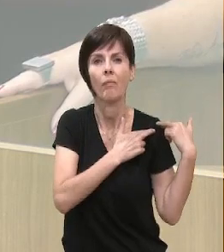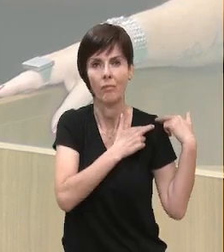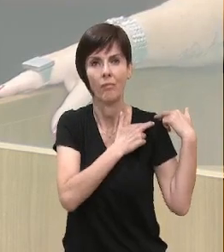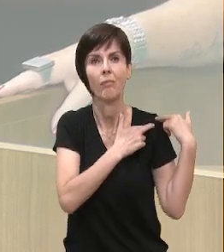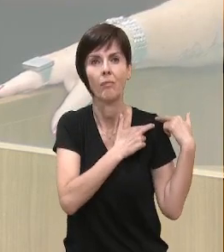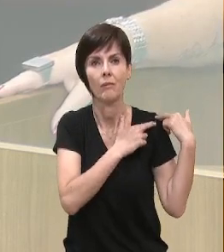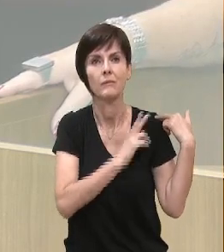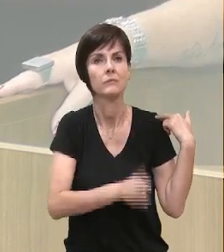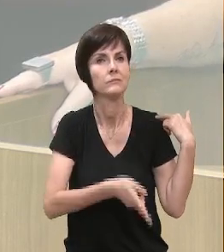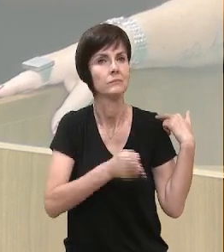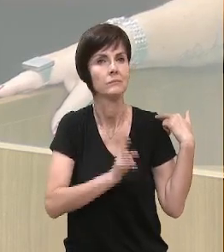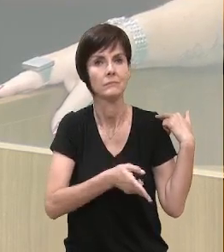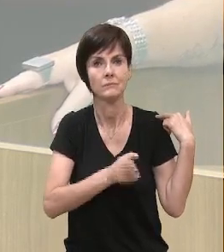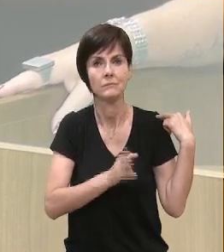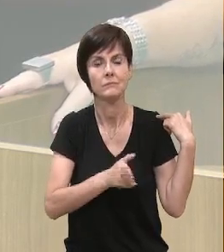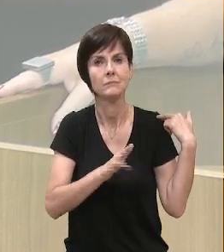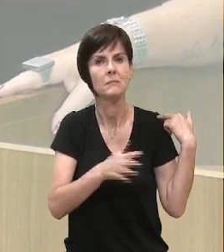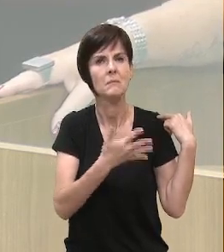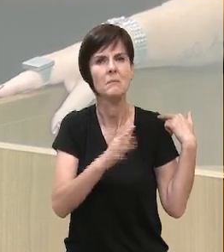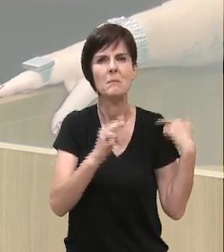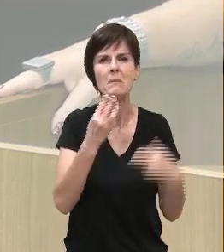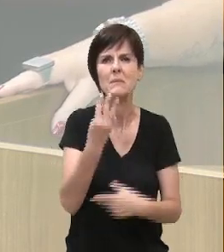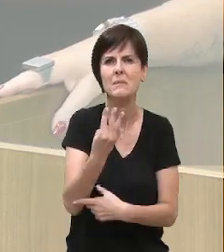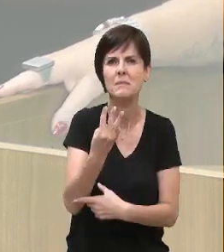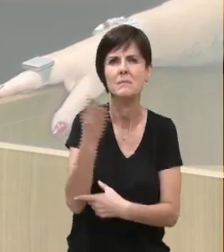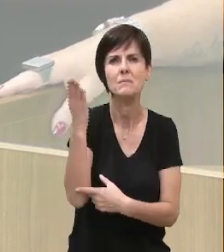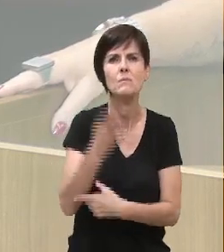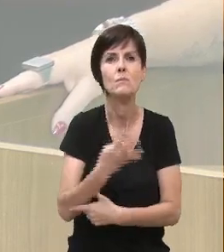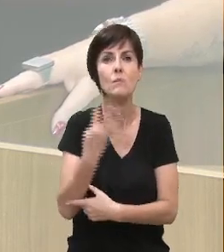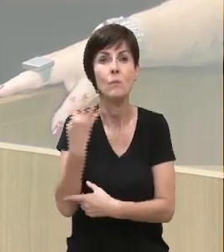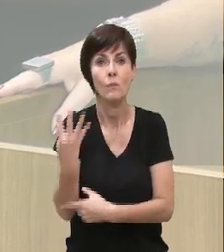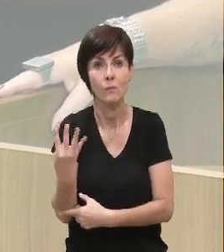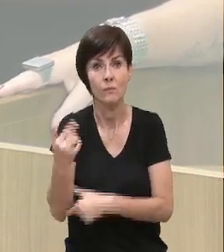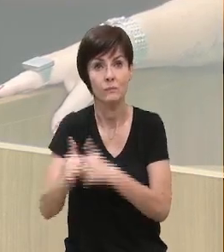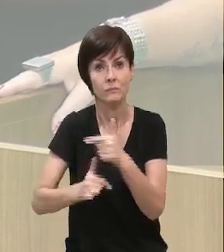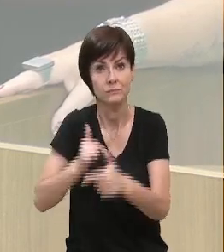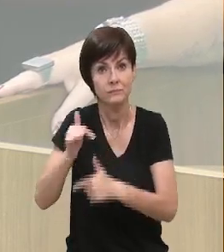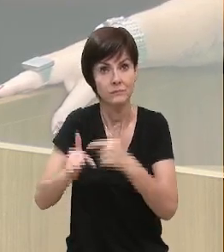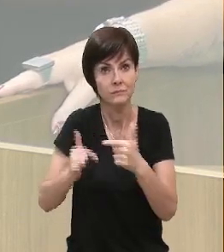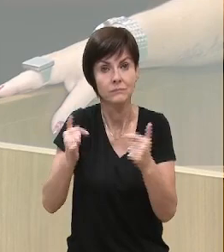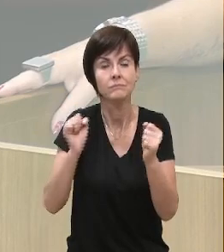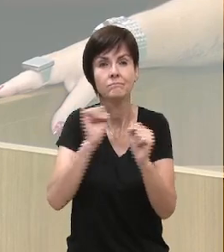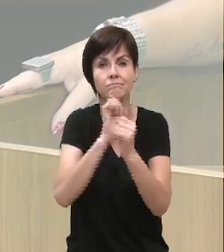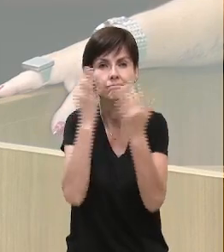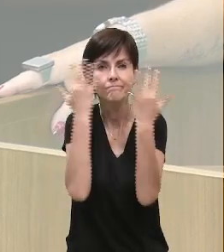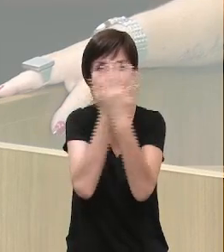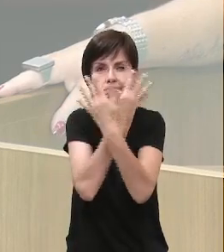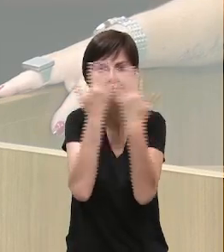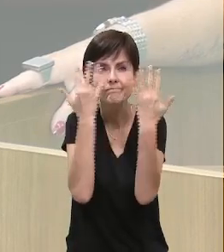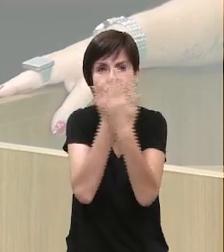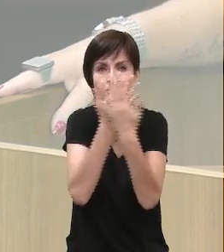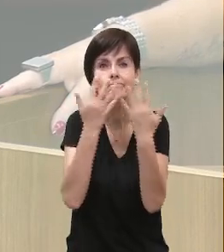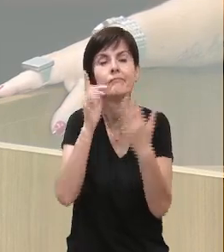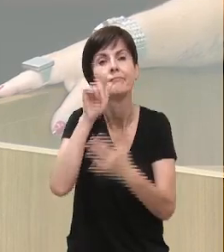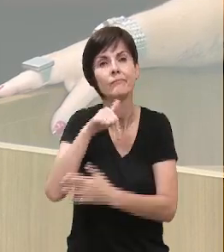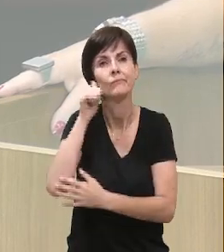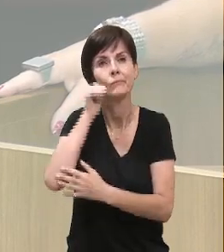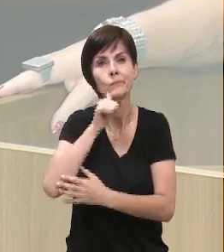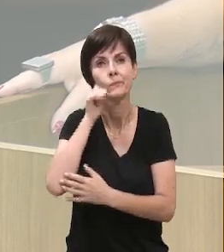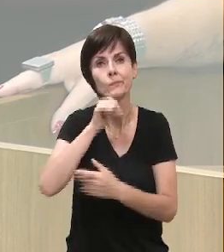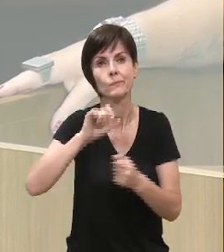mulheres. Cerca de 3/4 do trabalho invisível são feitos por